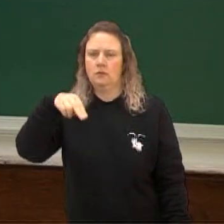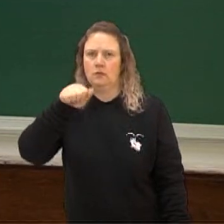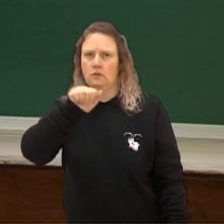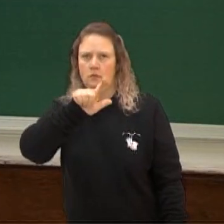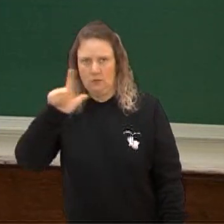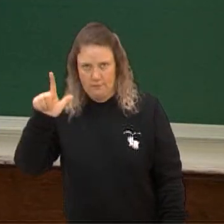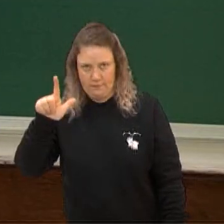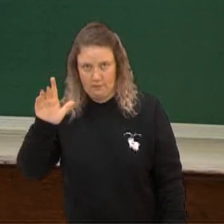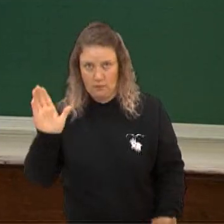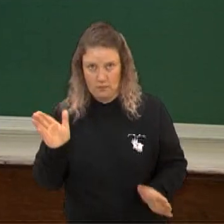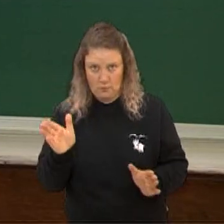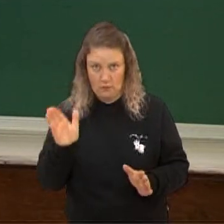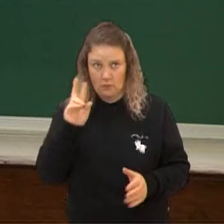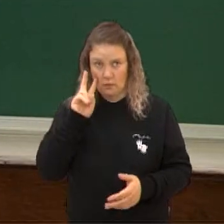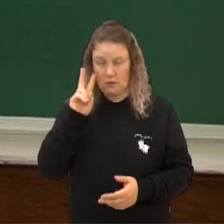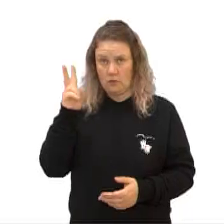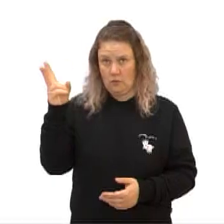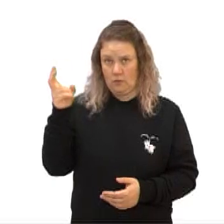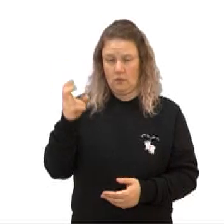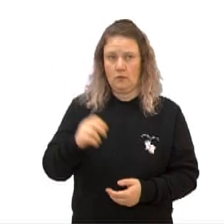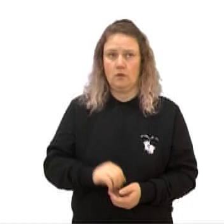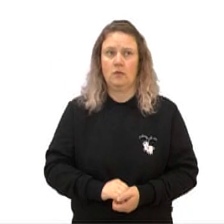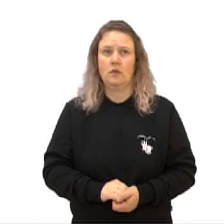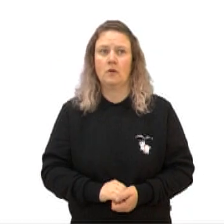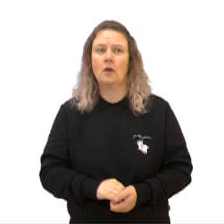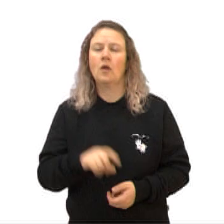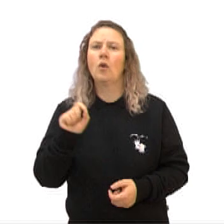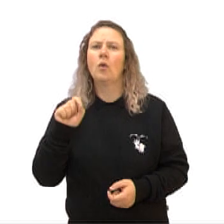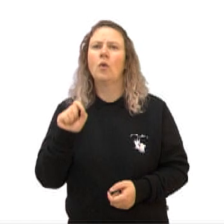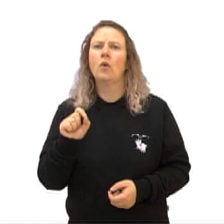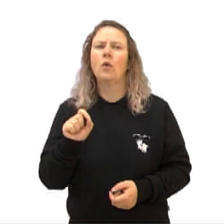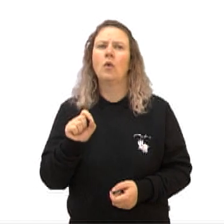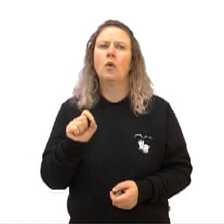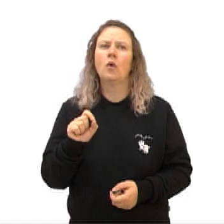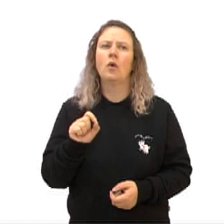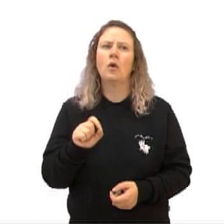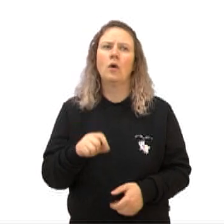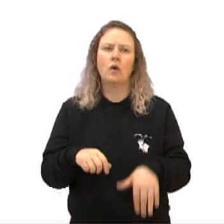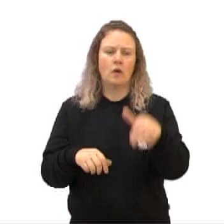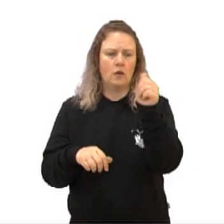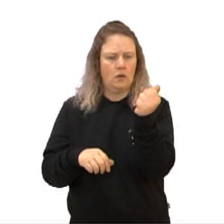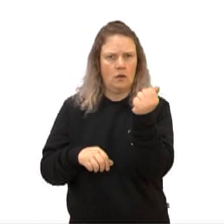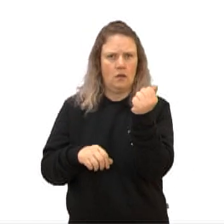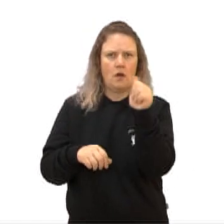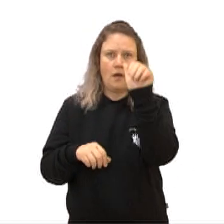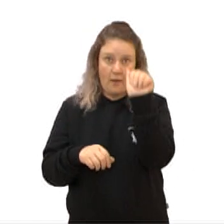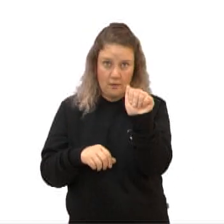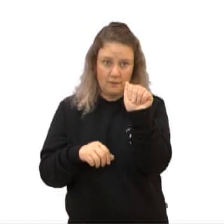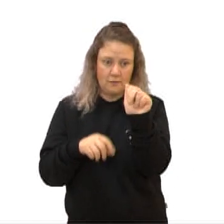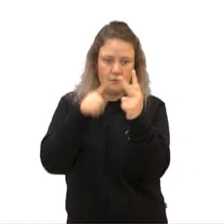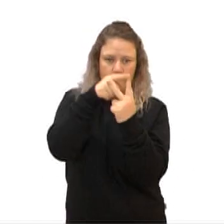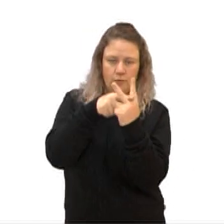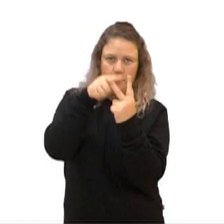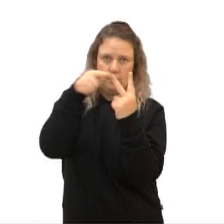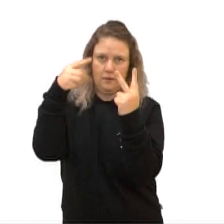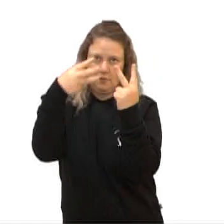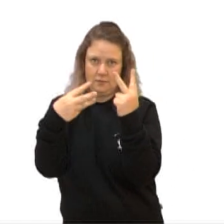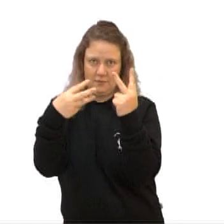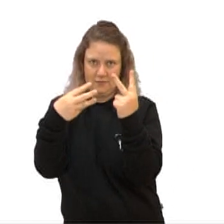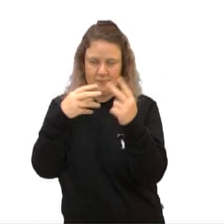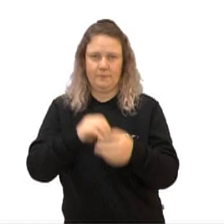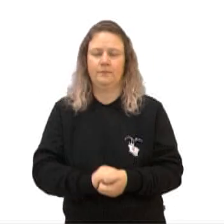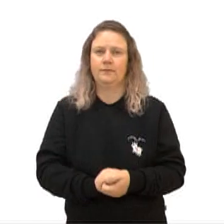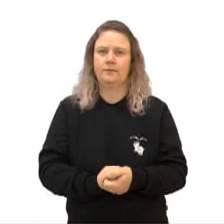3. Então olha, a diagonal é calculada através da expressão aresta vezes raiz de 3. O que